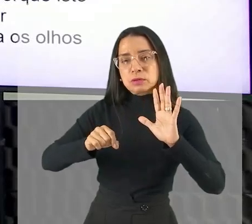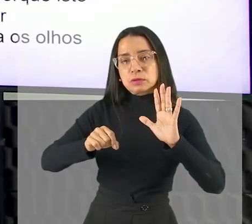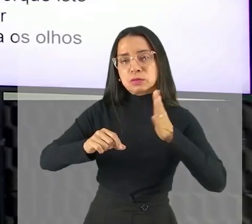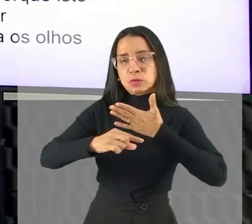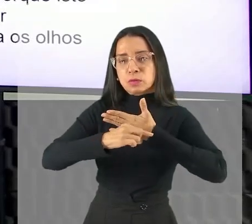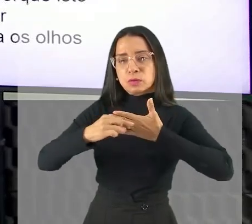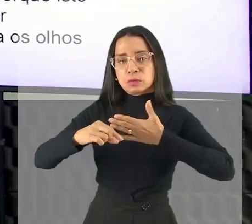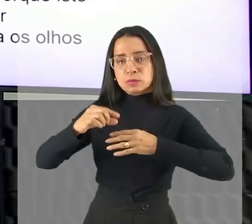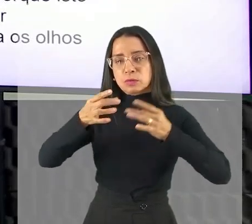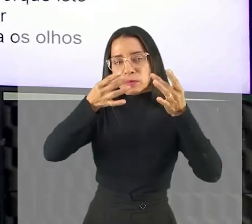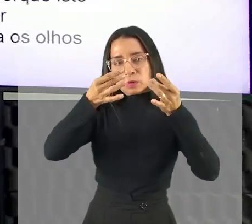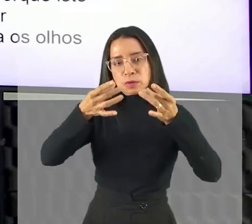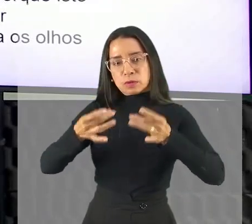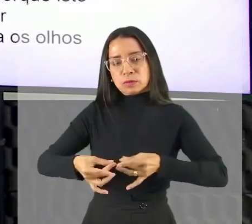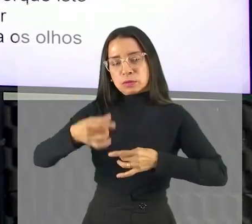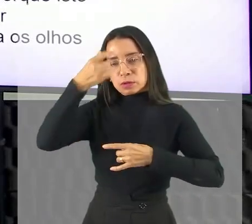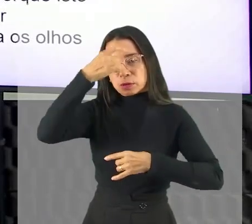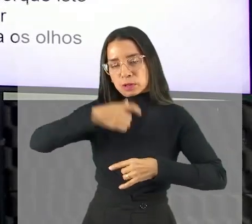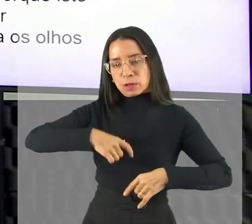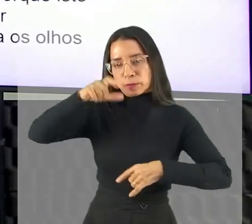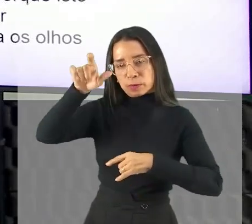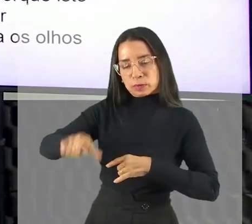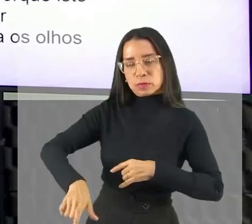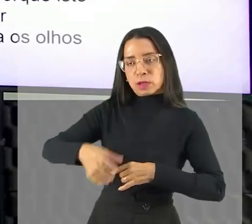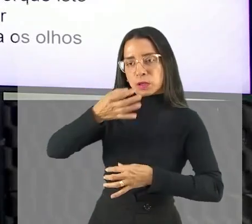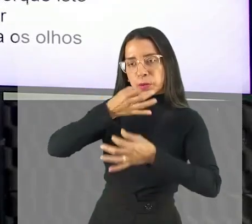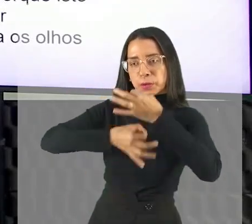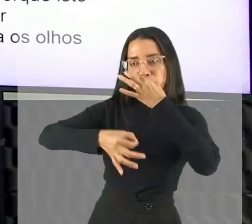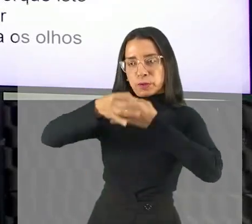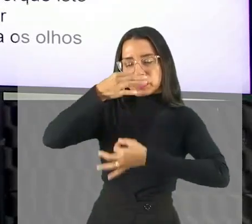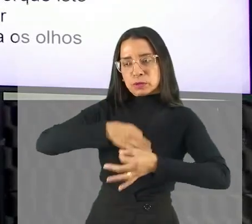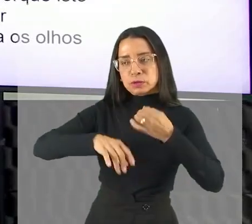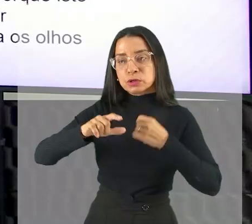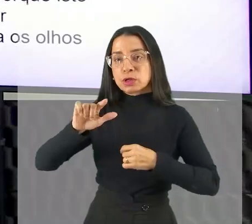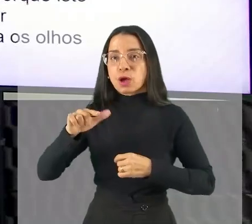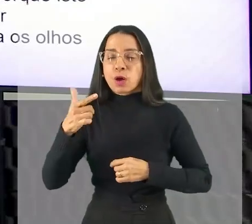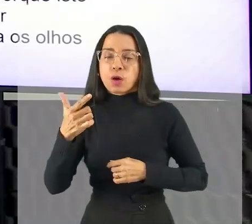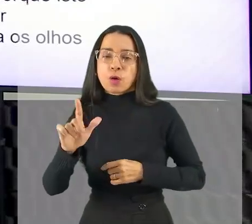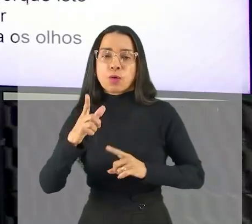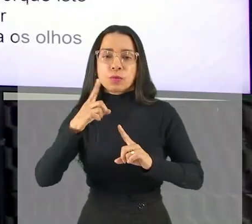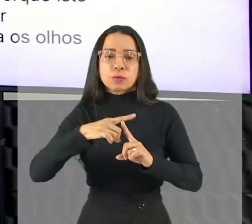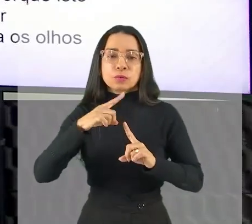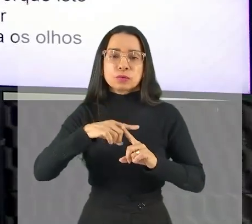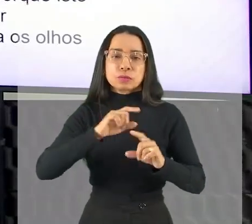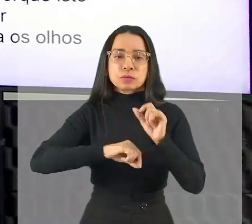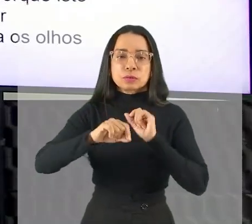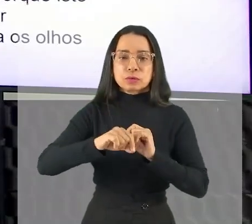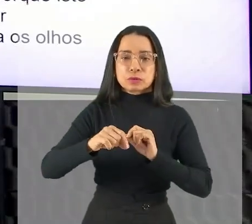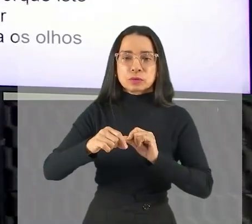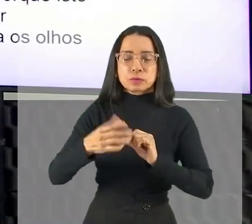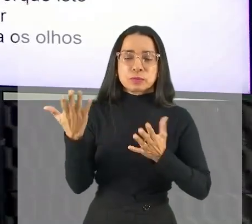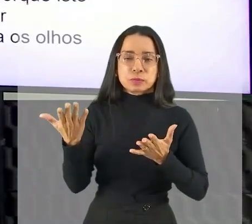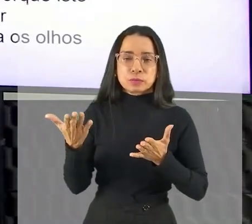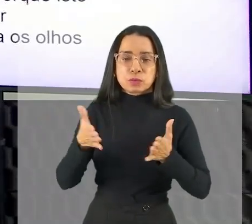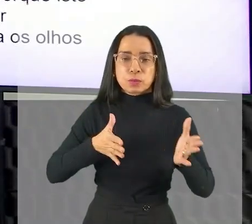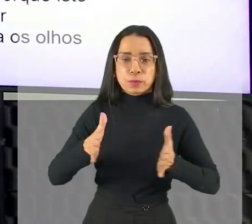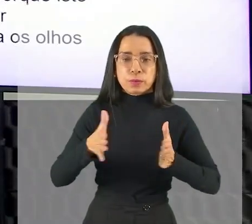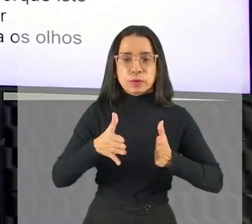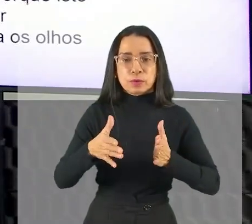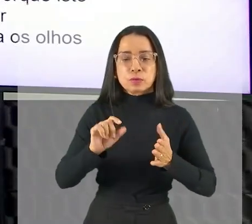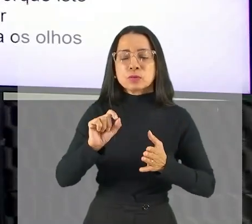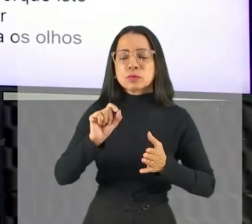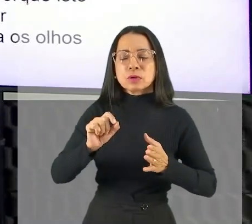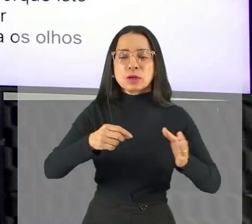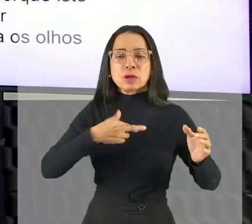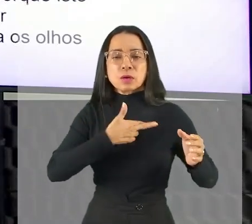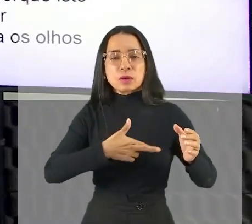a personagem, critica sutilmente um outro estilo da época, o romantismo. Então, o que é que a gente tem? Muitas vezes,